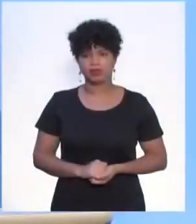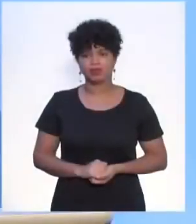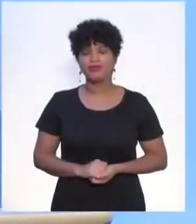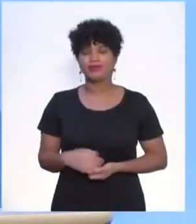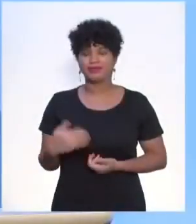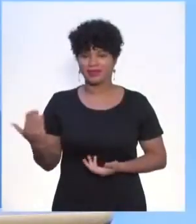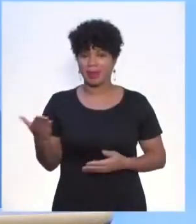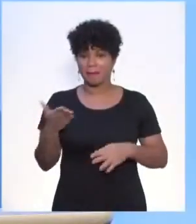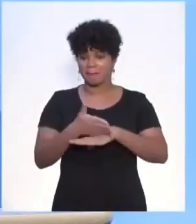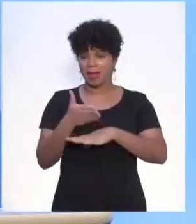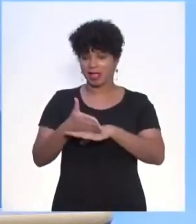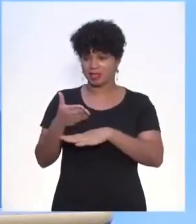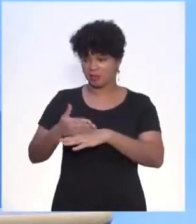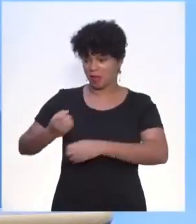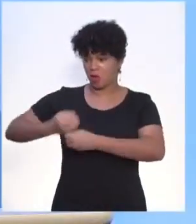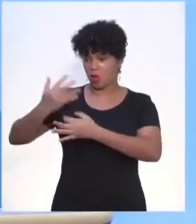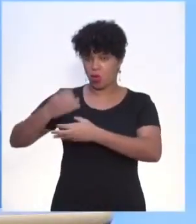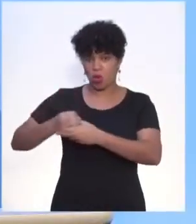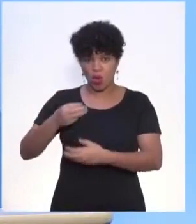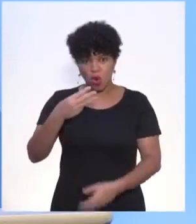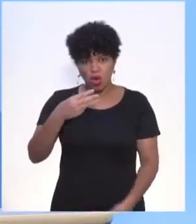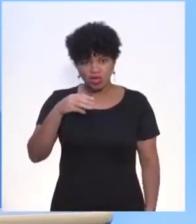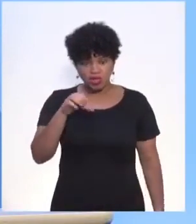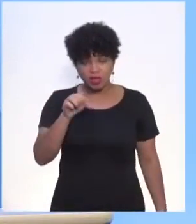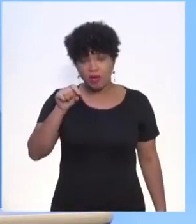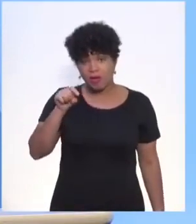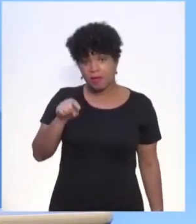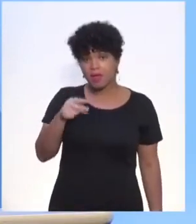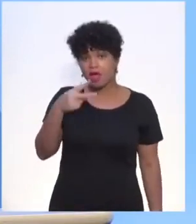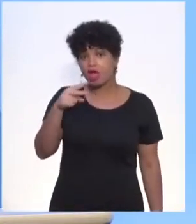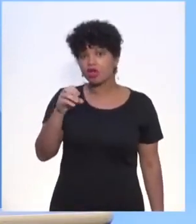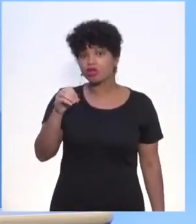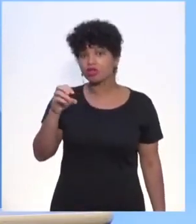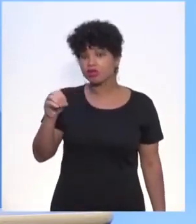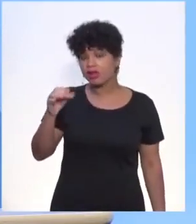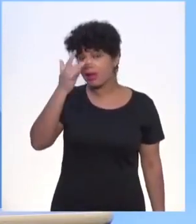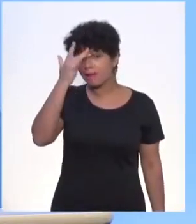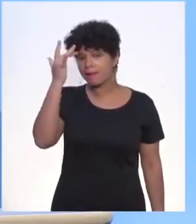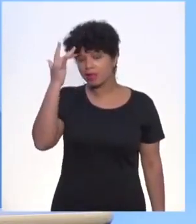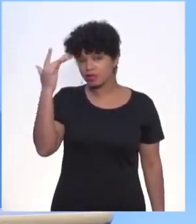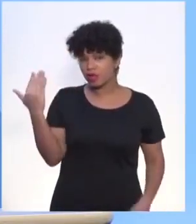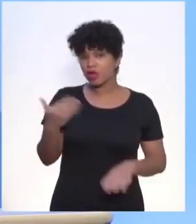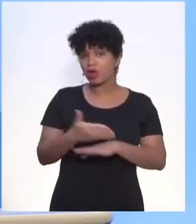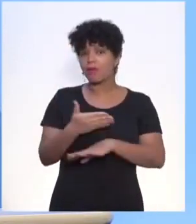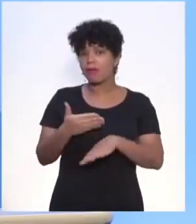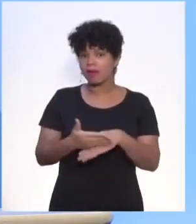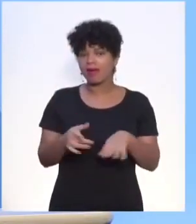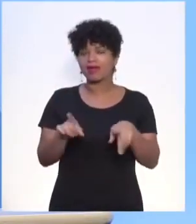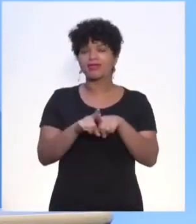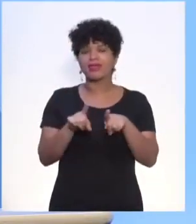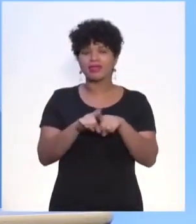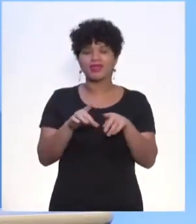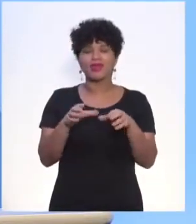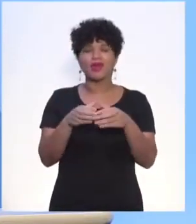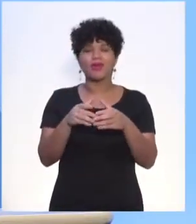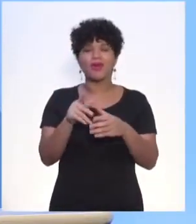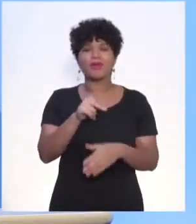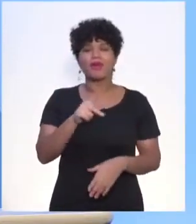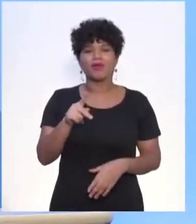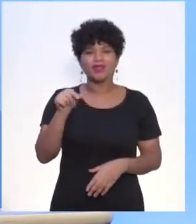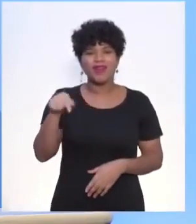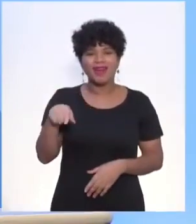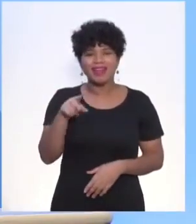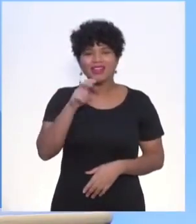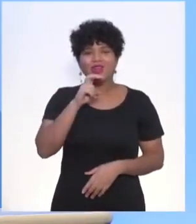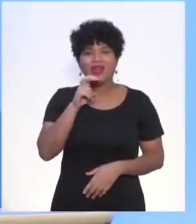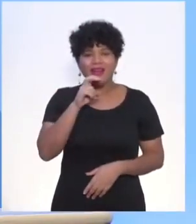Participação aí em massa aí, Legal, Tony. 39.200 pessoas, né? Aham. Inclusive os alunos do José Quevedo de Sorocaba acompanhando a